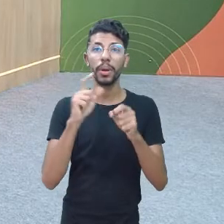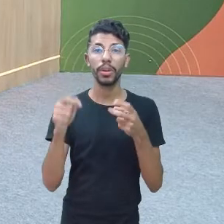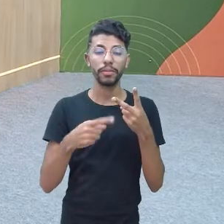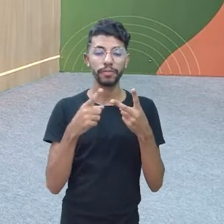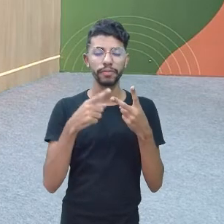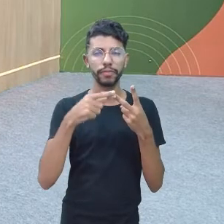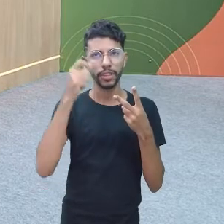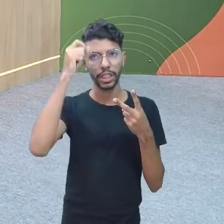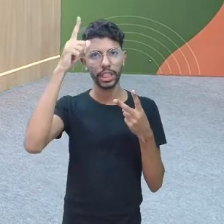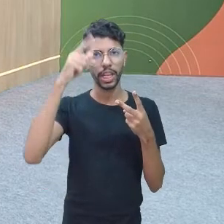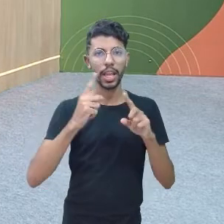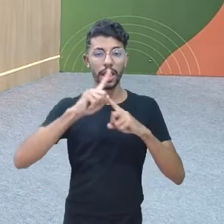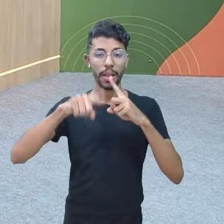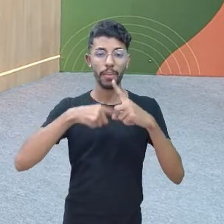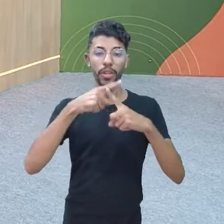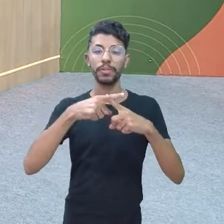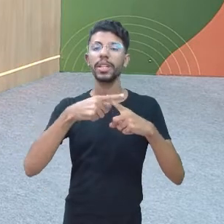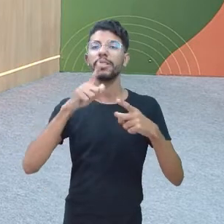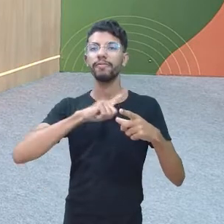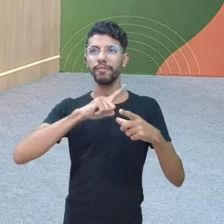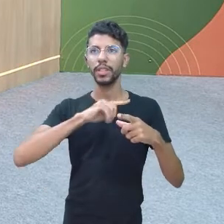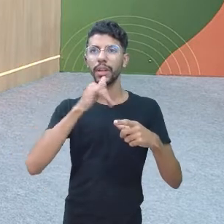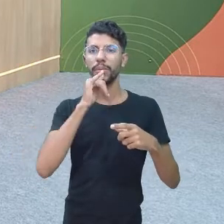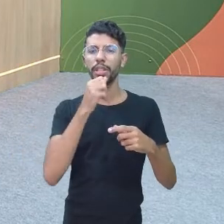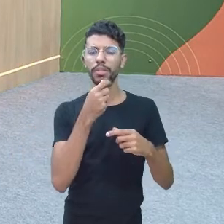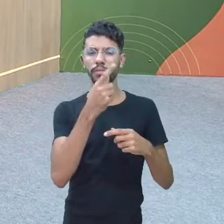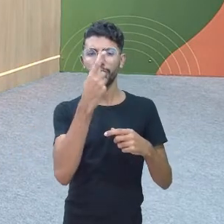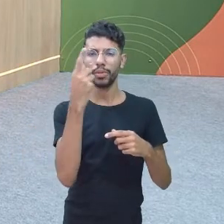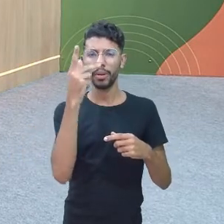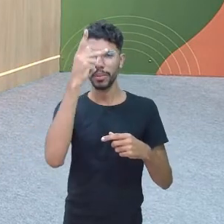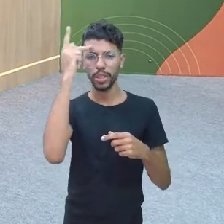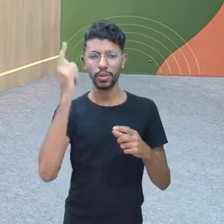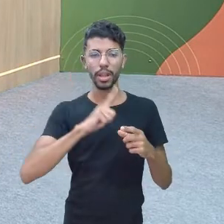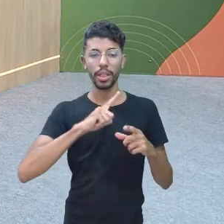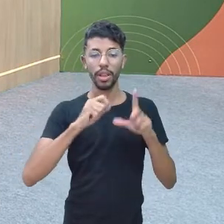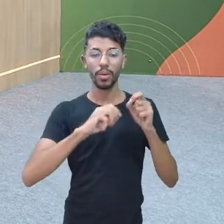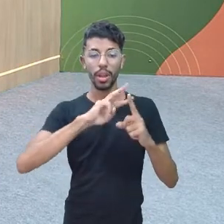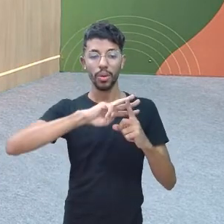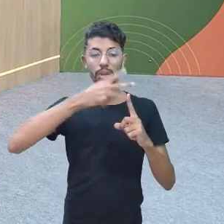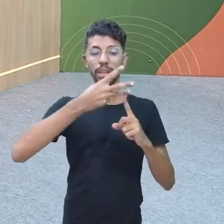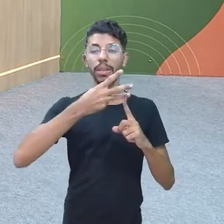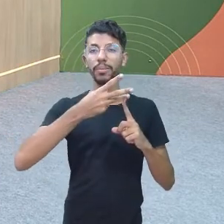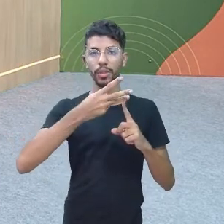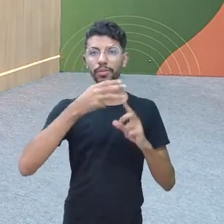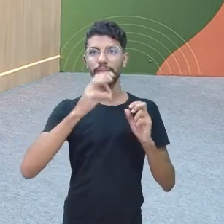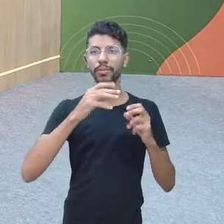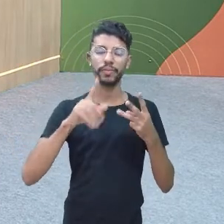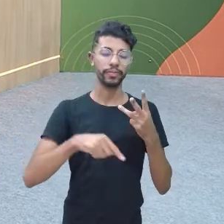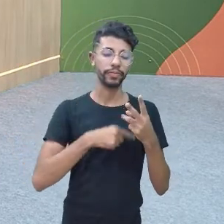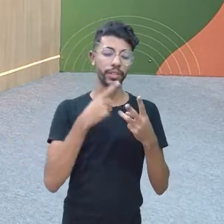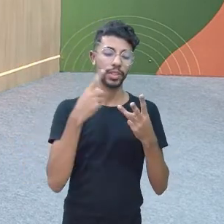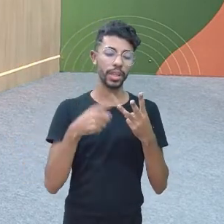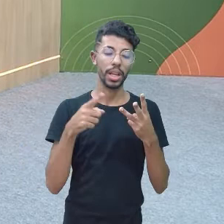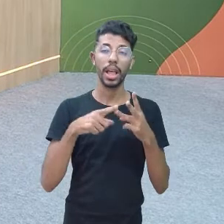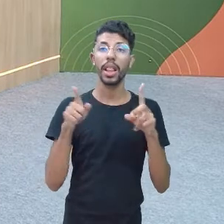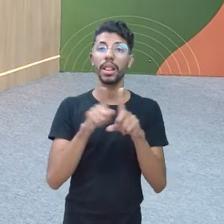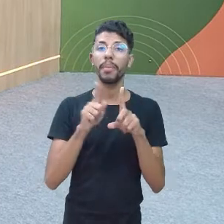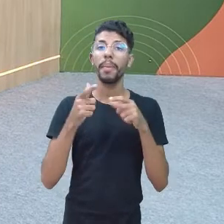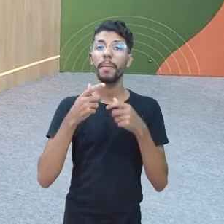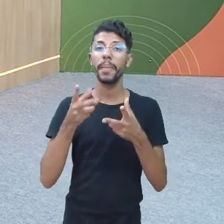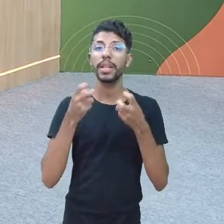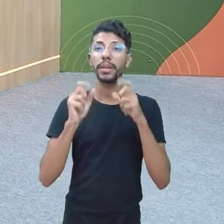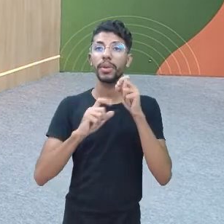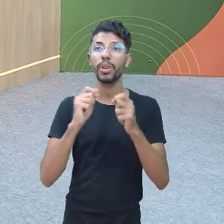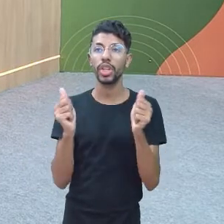multiplicação estava ali, né? Uma tinha o triplo da outra, beleza também. Percebi que juntas elas